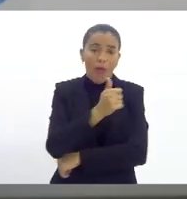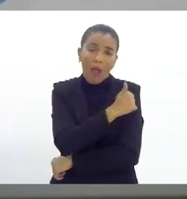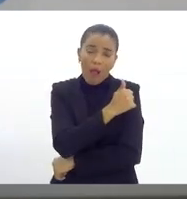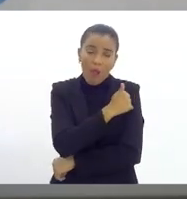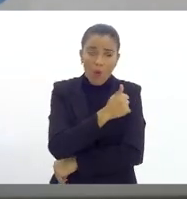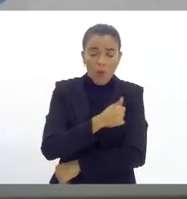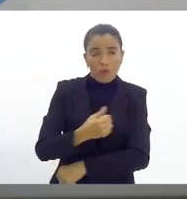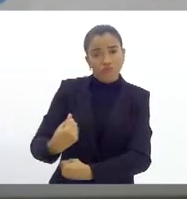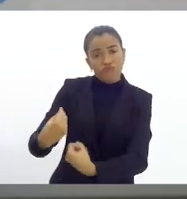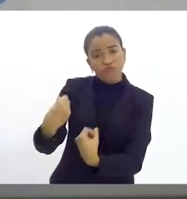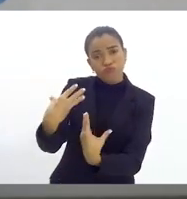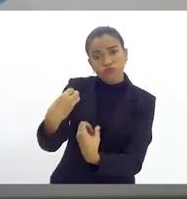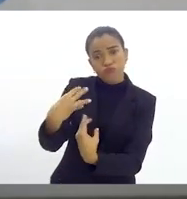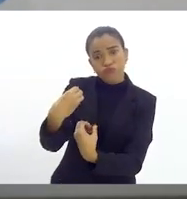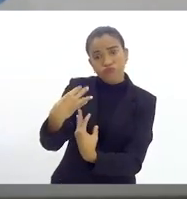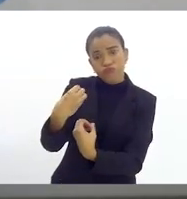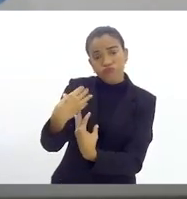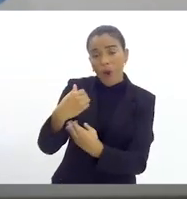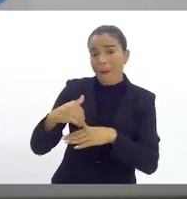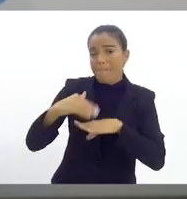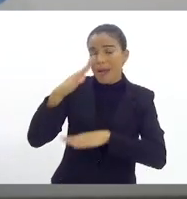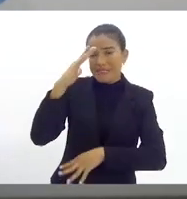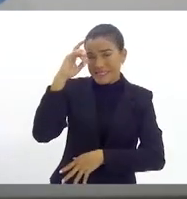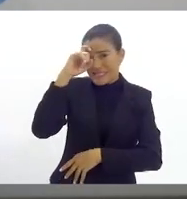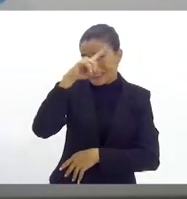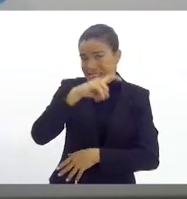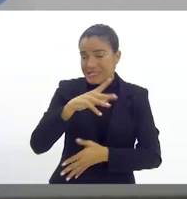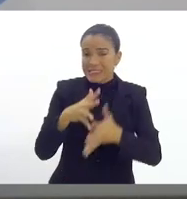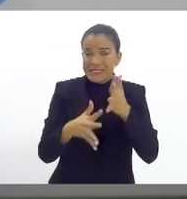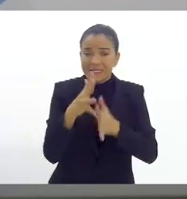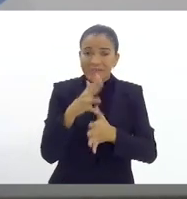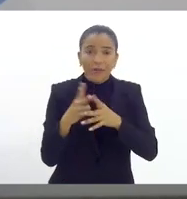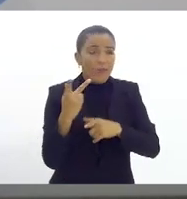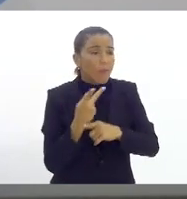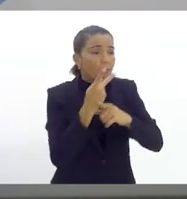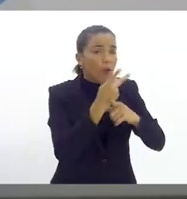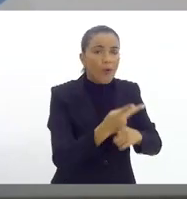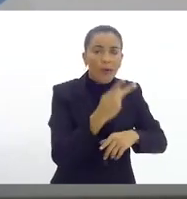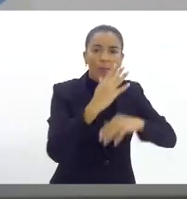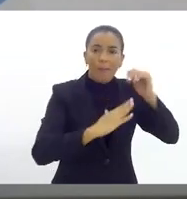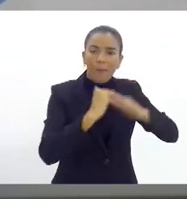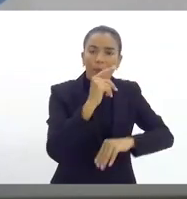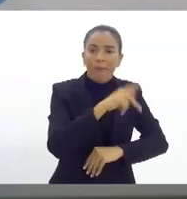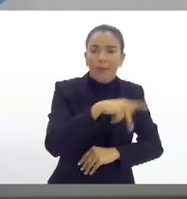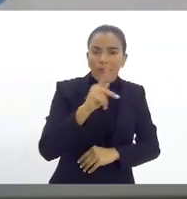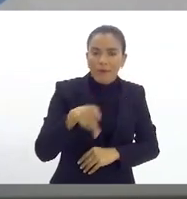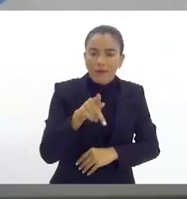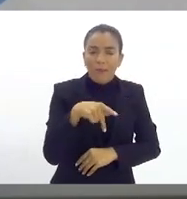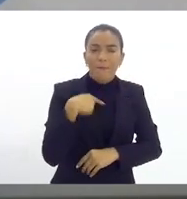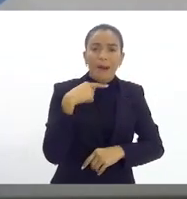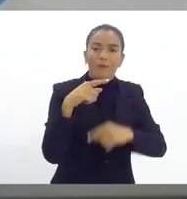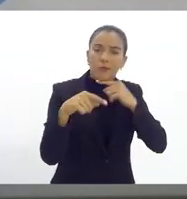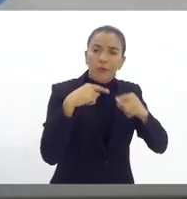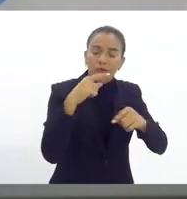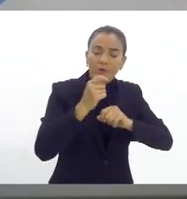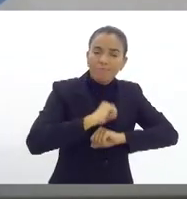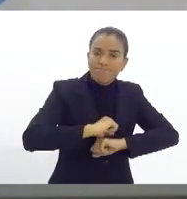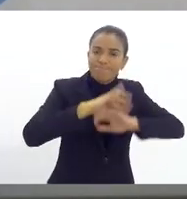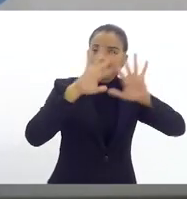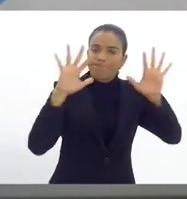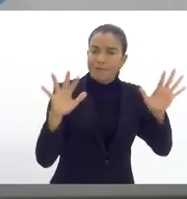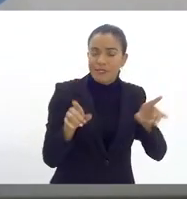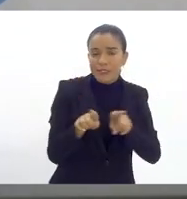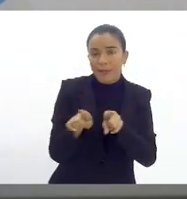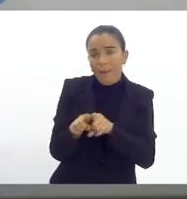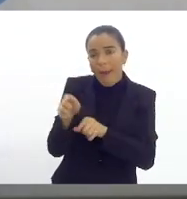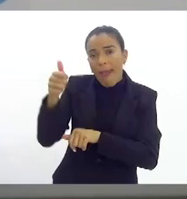recebendo essa formação porque tem mais dificuldade de recorrer aos profissionais para sanarem dúvidas tem mais dificuldade de terem